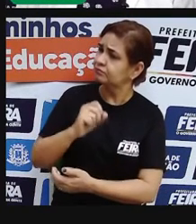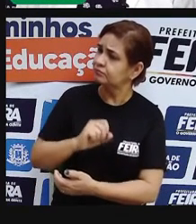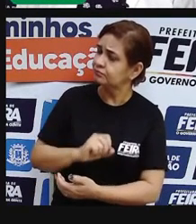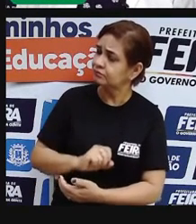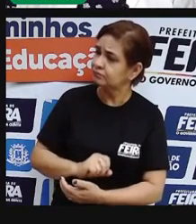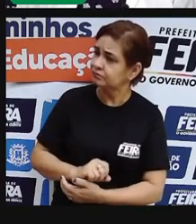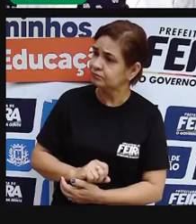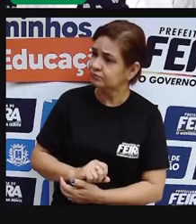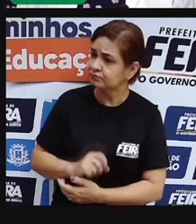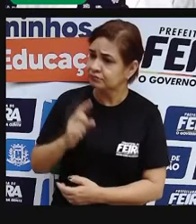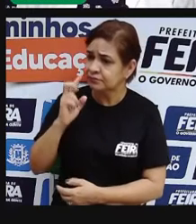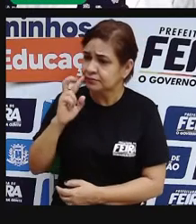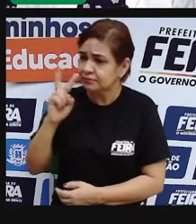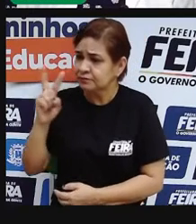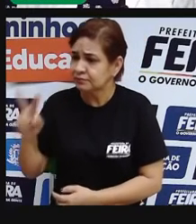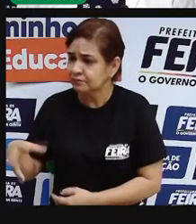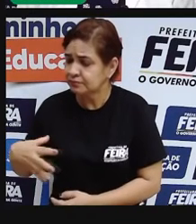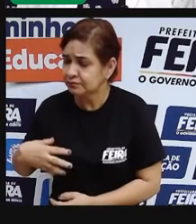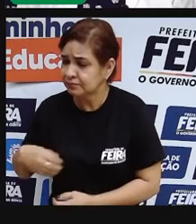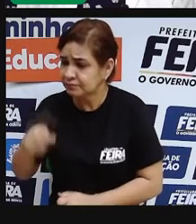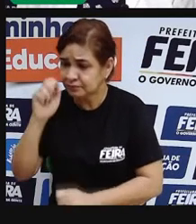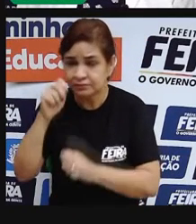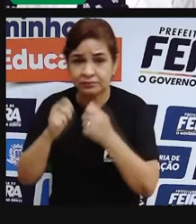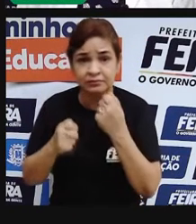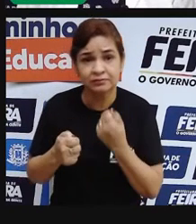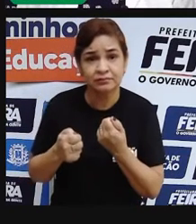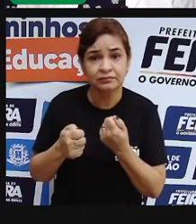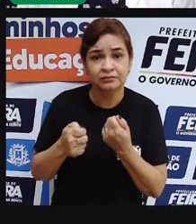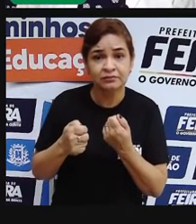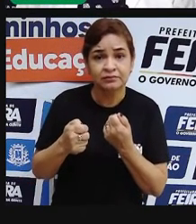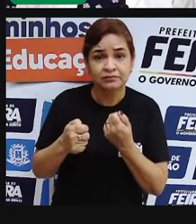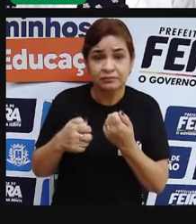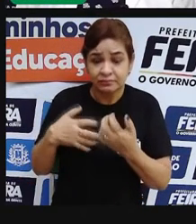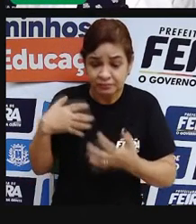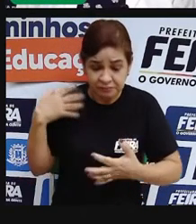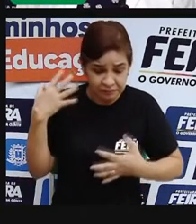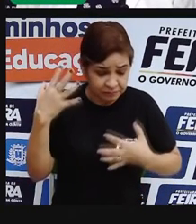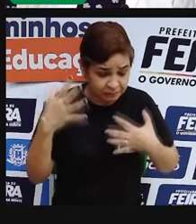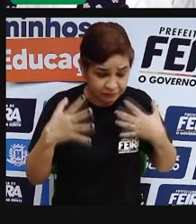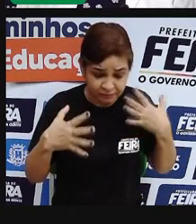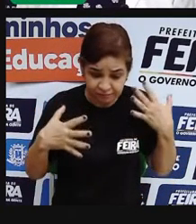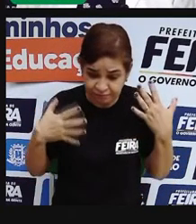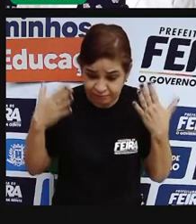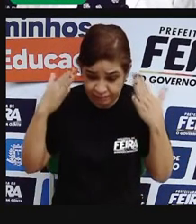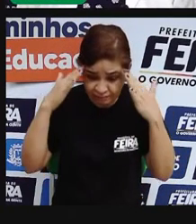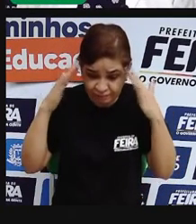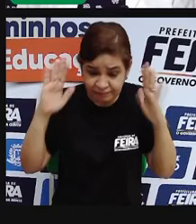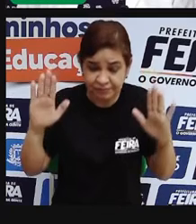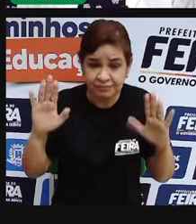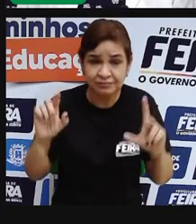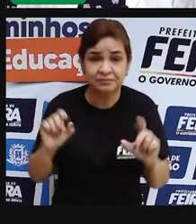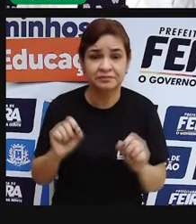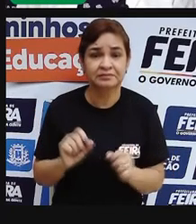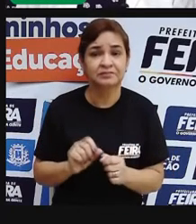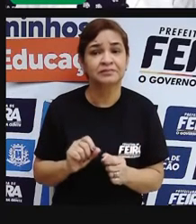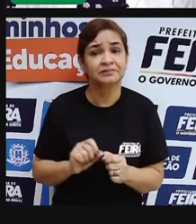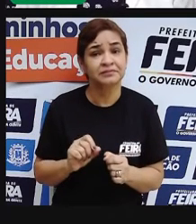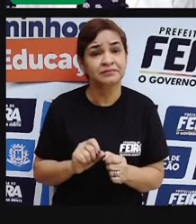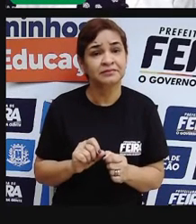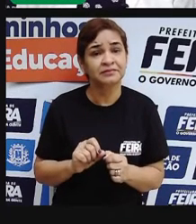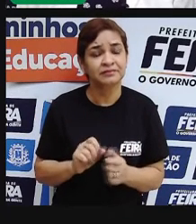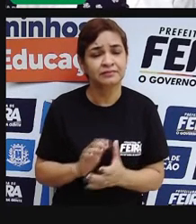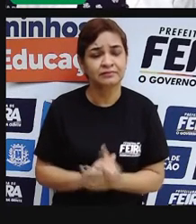e encontrou a filha chorando feito criança e se perdeu e não consegue mais voltar para casa